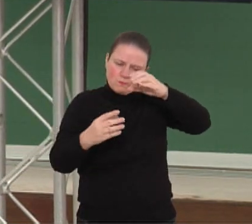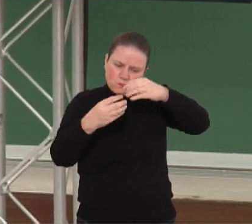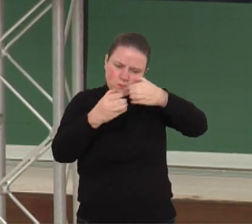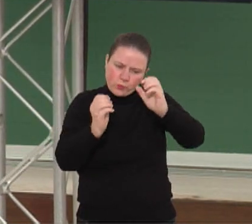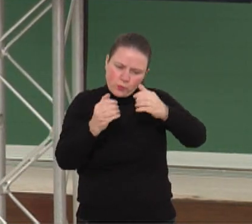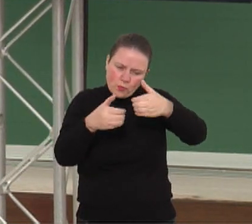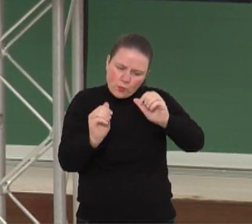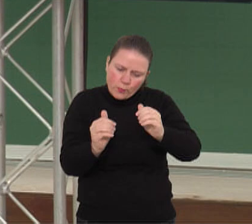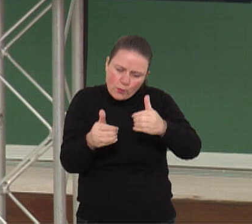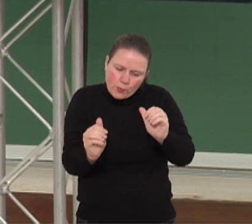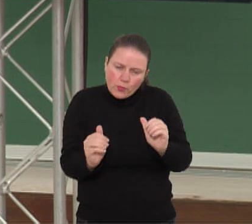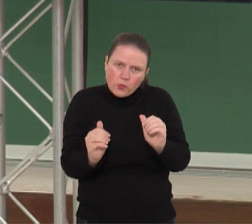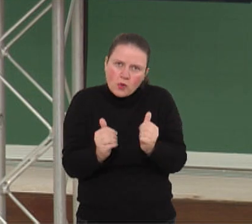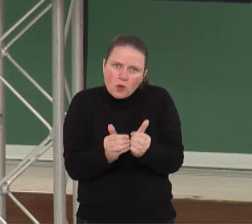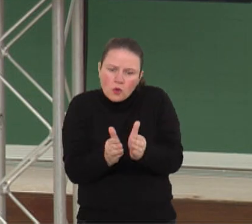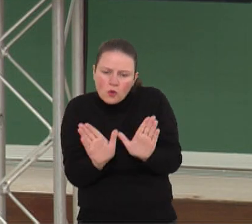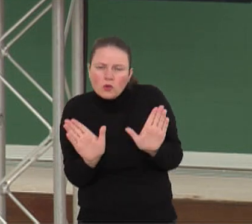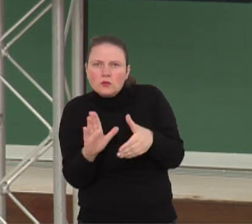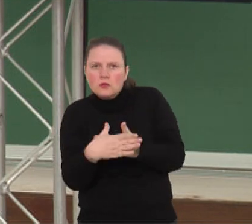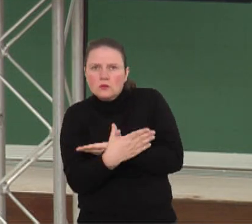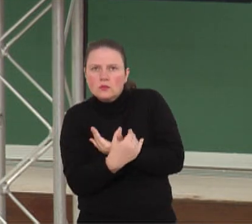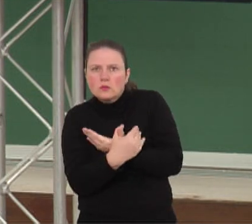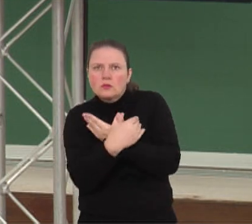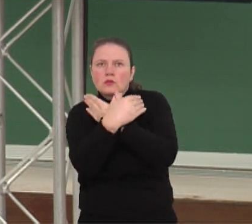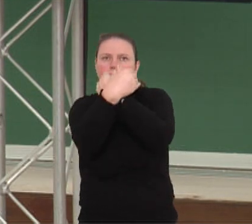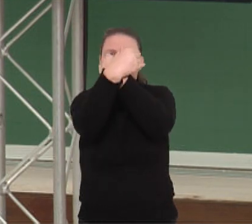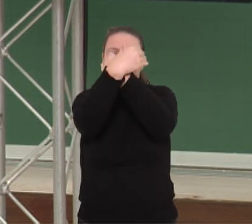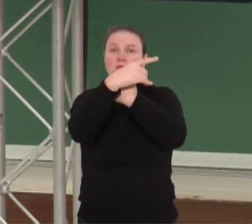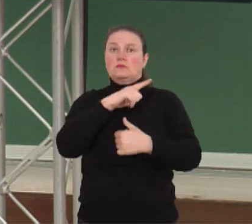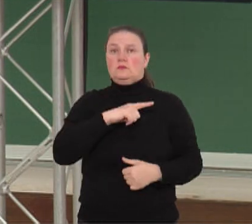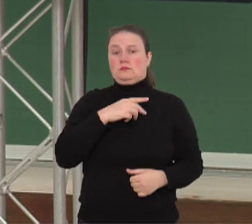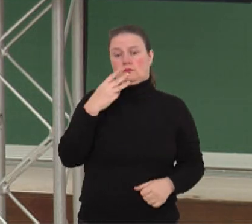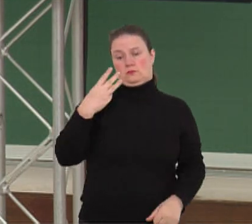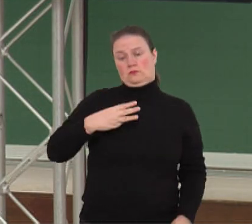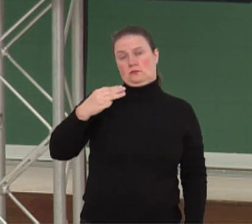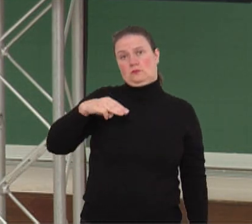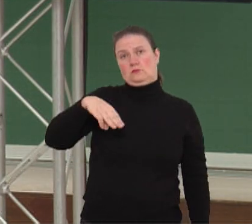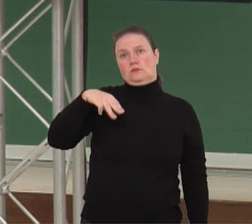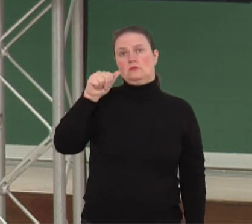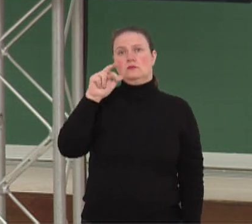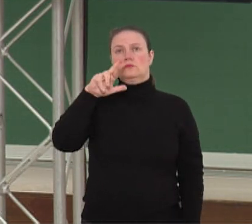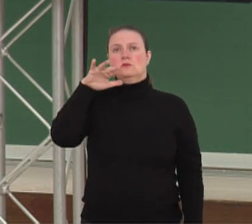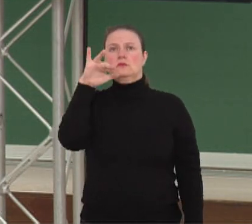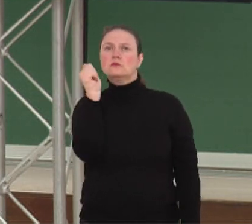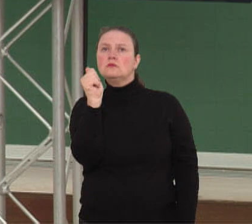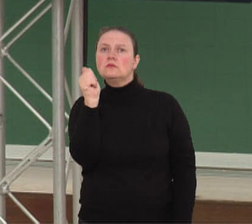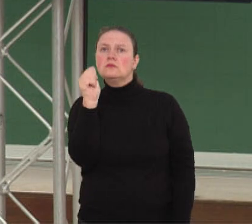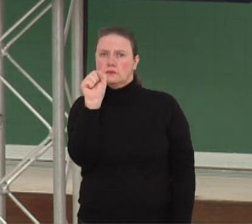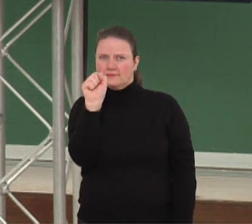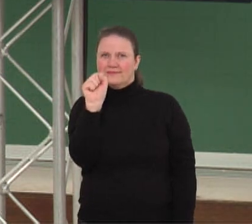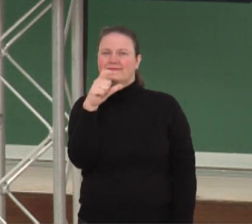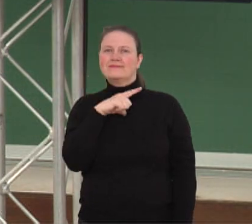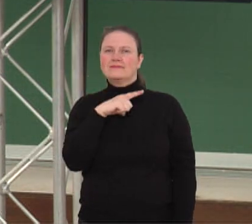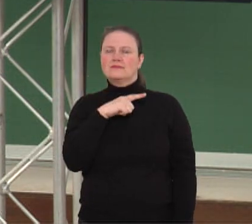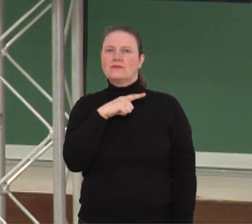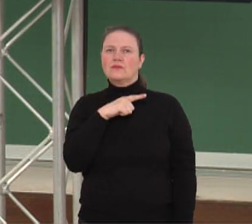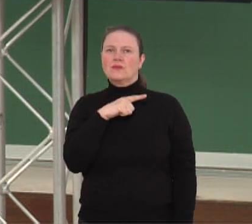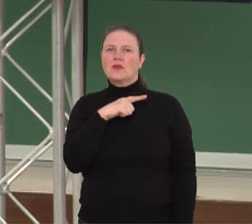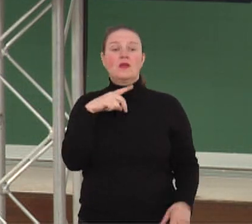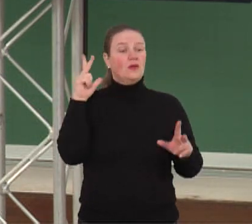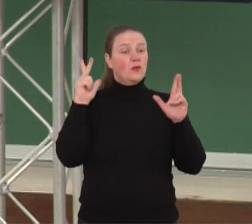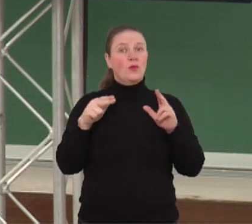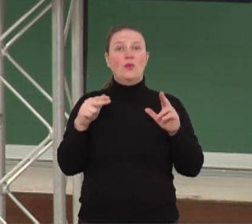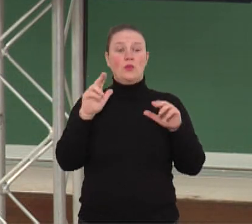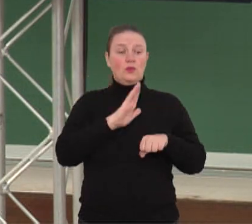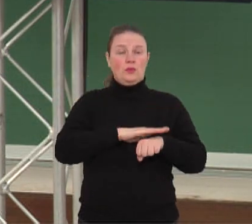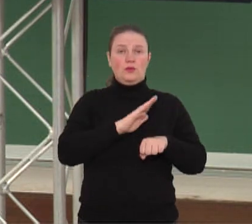ano, no verão, as Três Marias são visíveis a noite inteira praticamente no céu. É a época então que as borboletas aparecem.